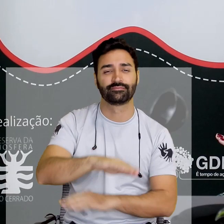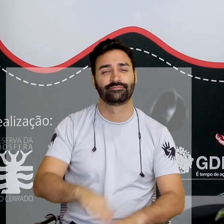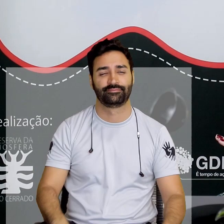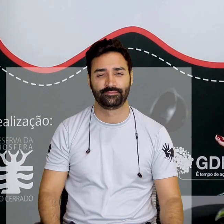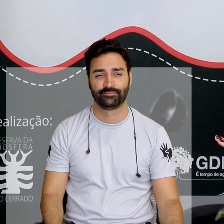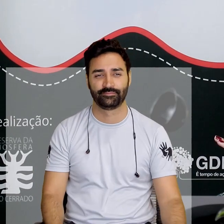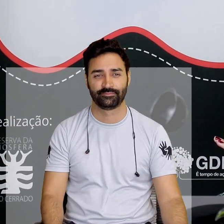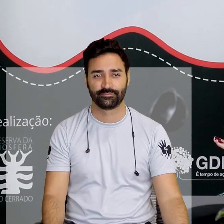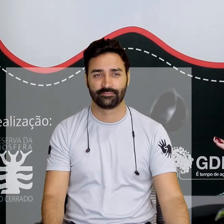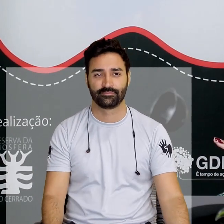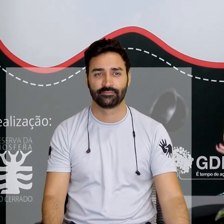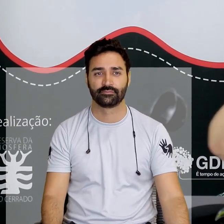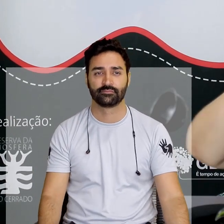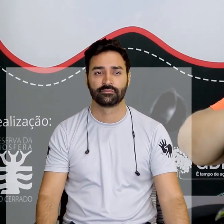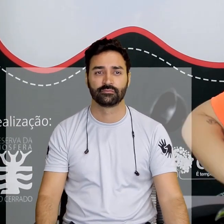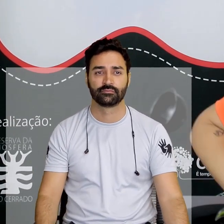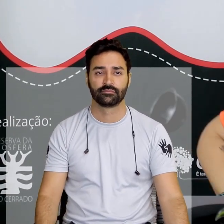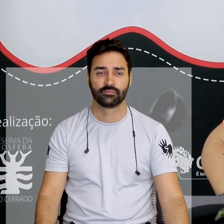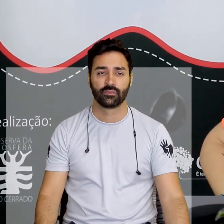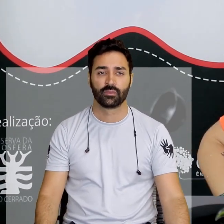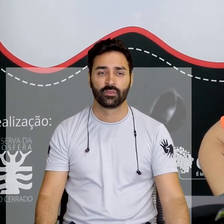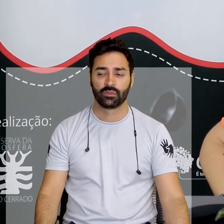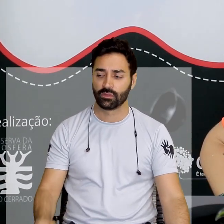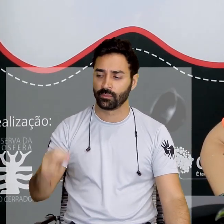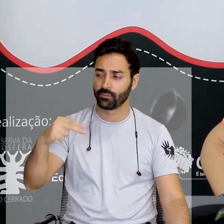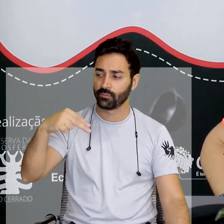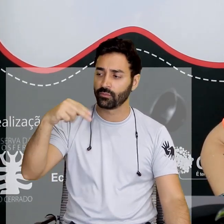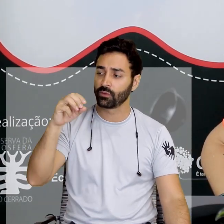Tarde. E noite?